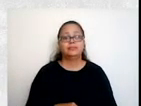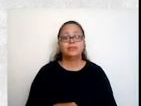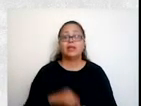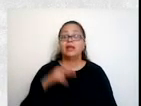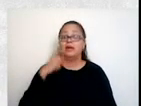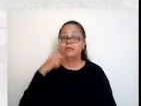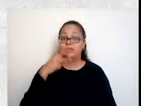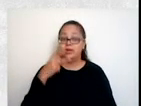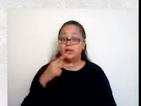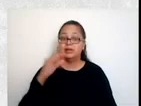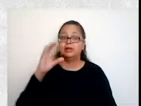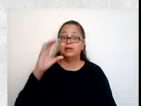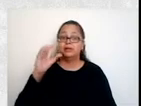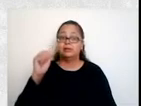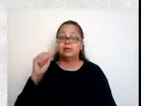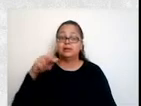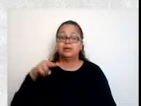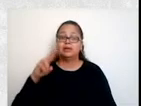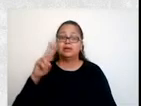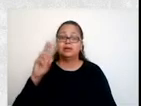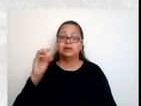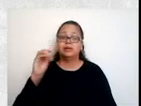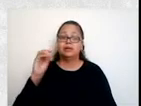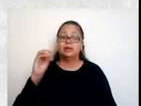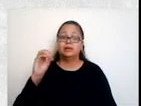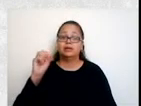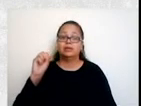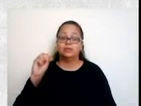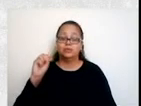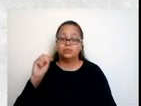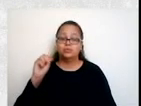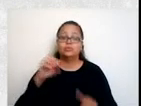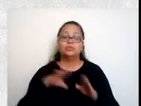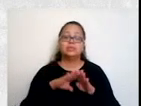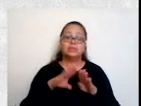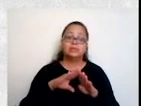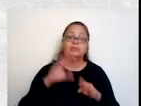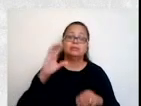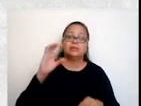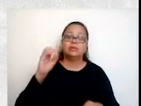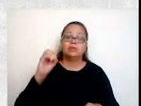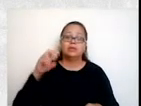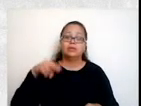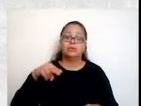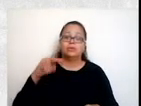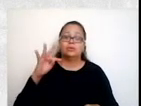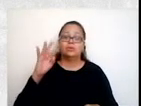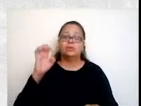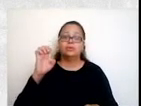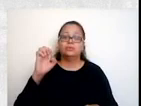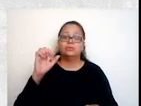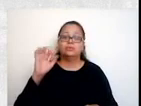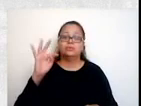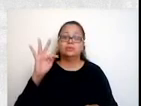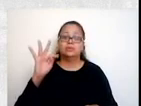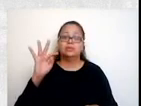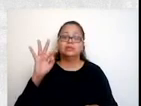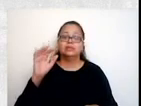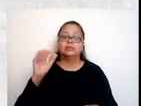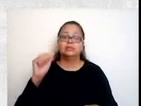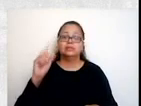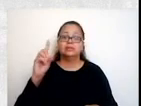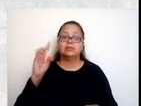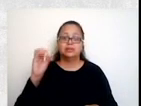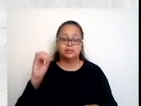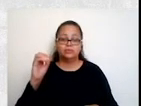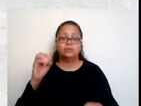Então falamos sobre Canudos, sobre o contestado. Agora vamos conversar um pouquinho sobre o cangaço. Vocês já devem ter ouvido falar